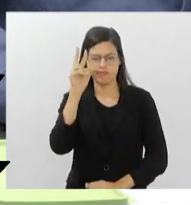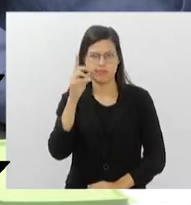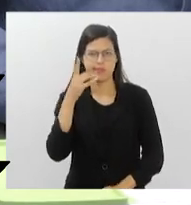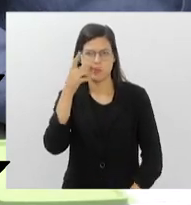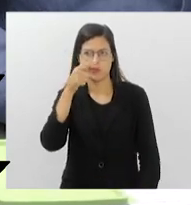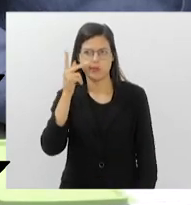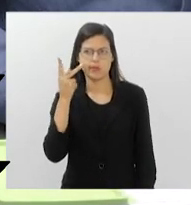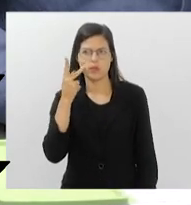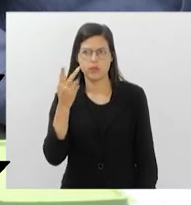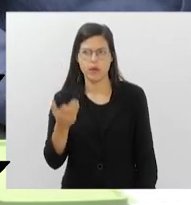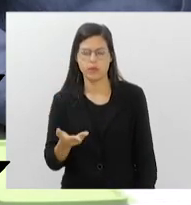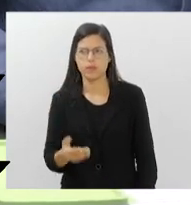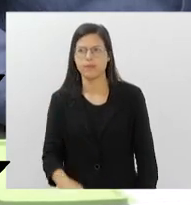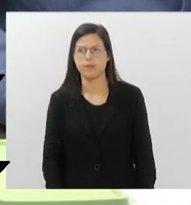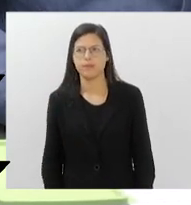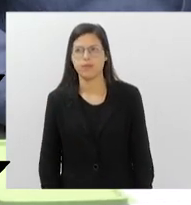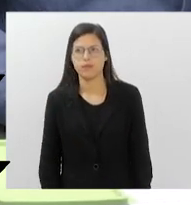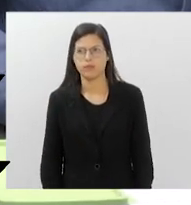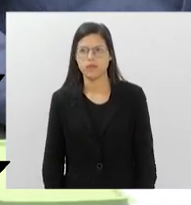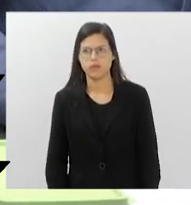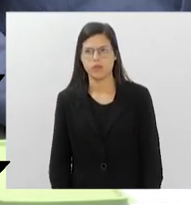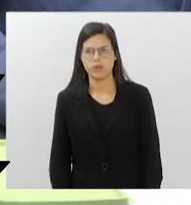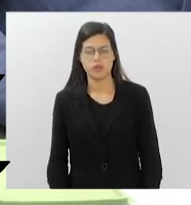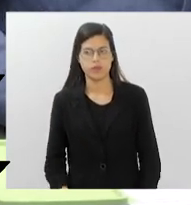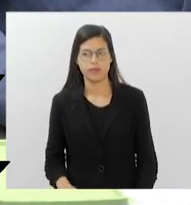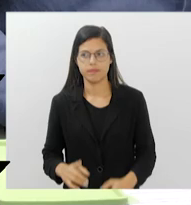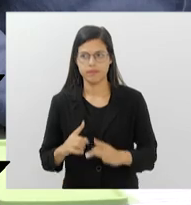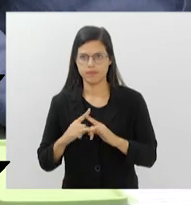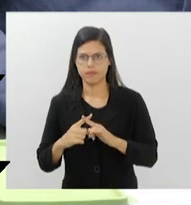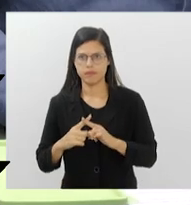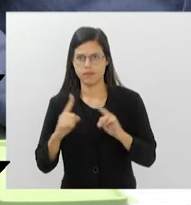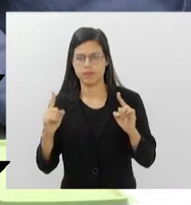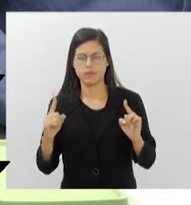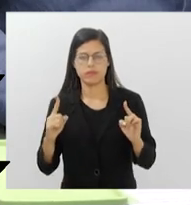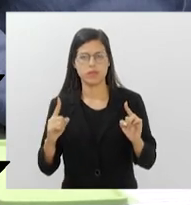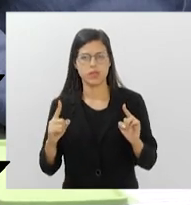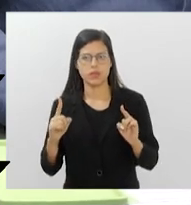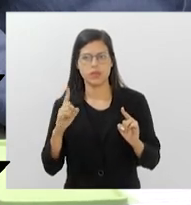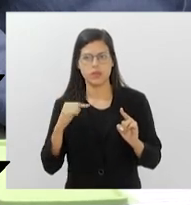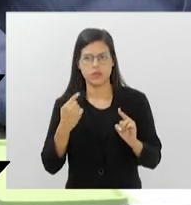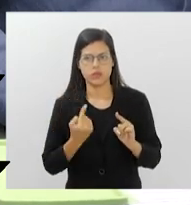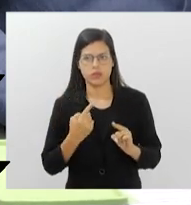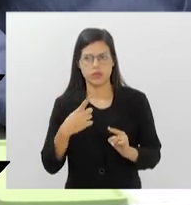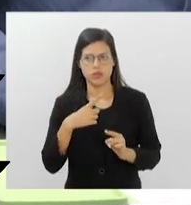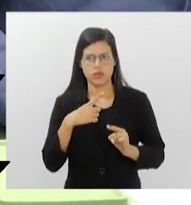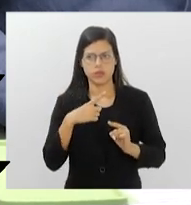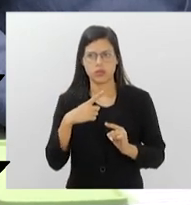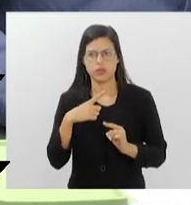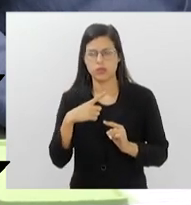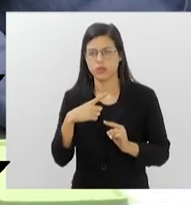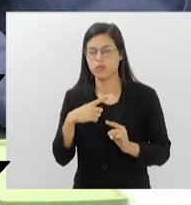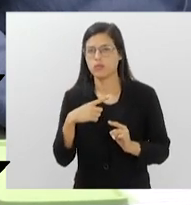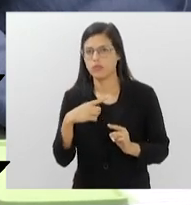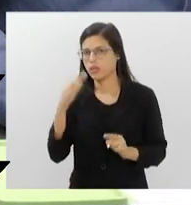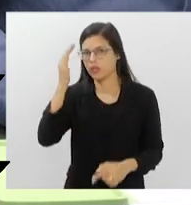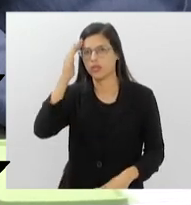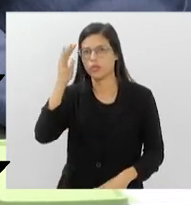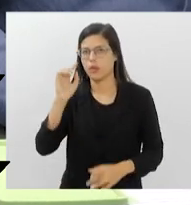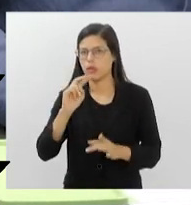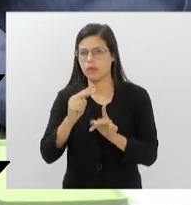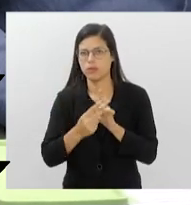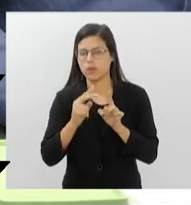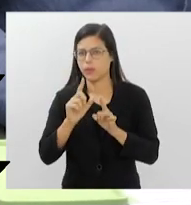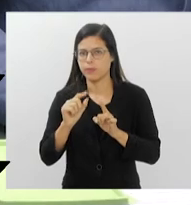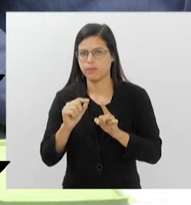foi favorável mas cá para nó a gente tinha mesmo esse entendimento de que não ia fazer isso que ou